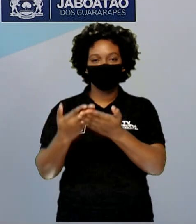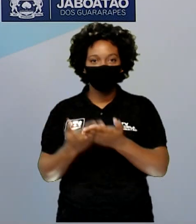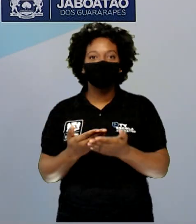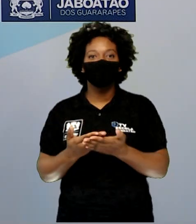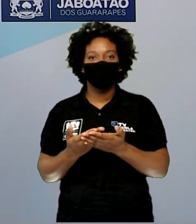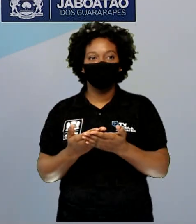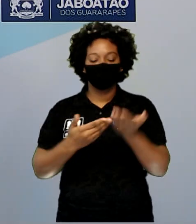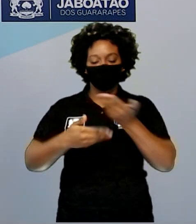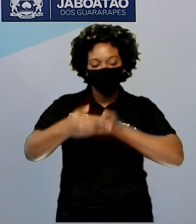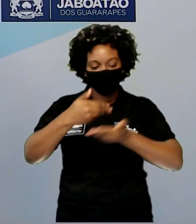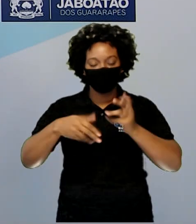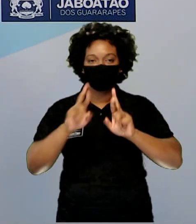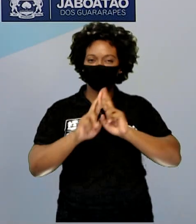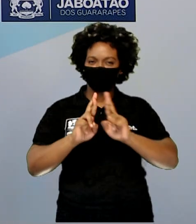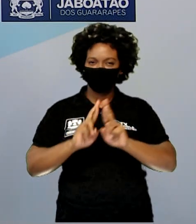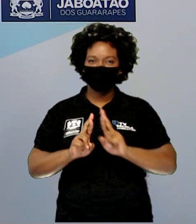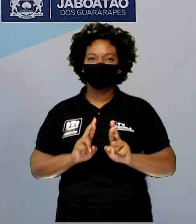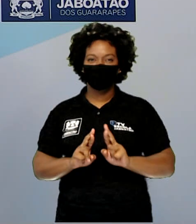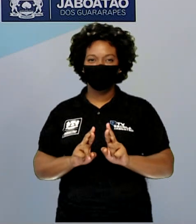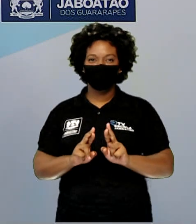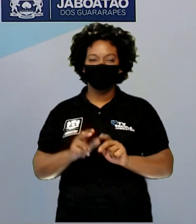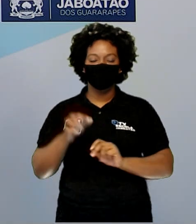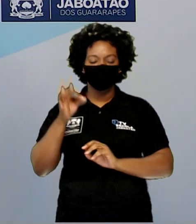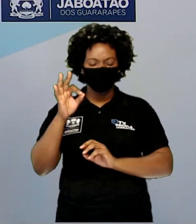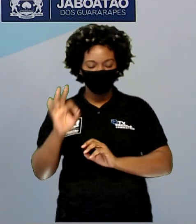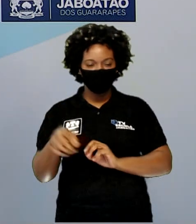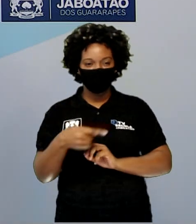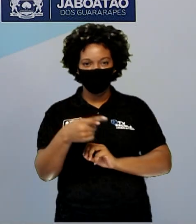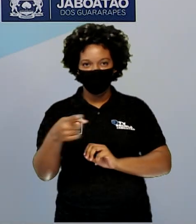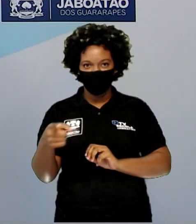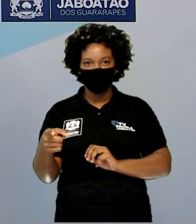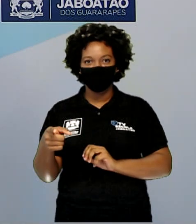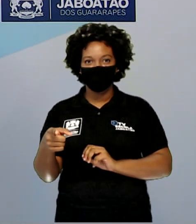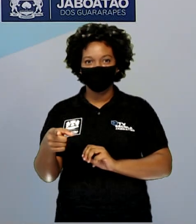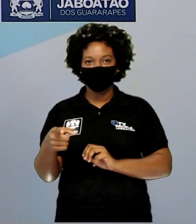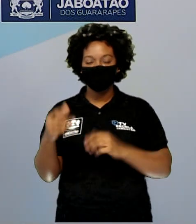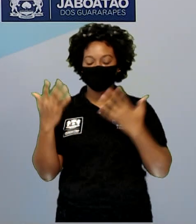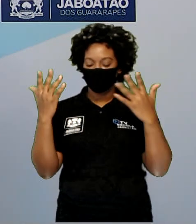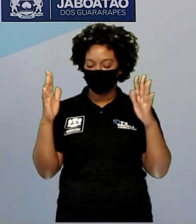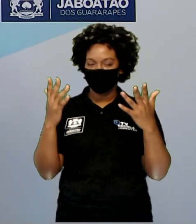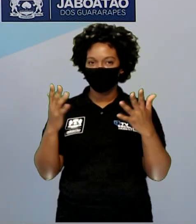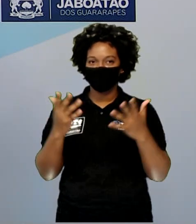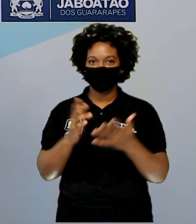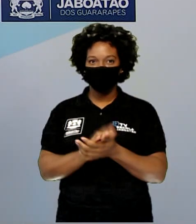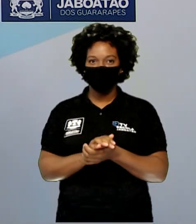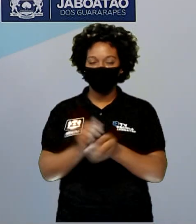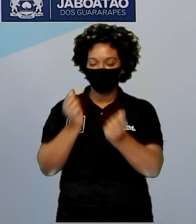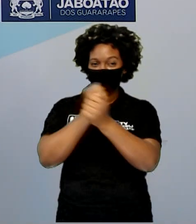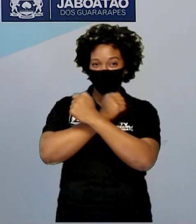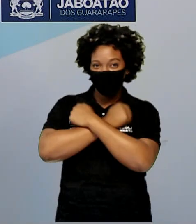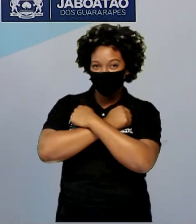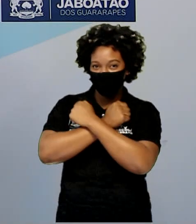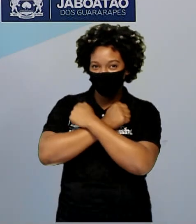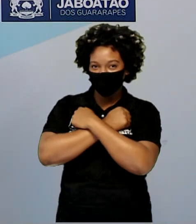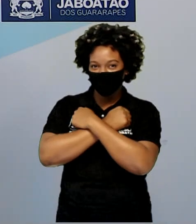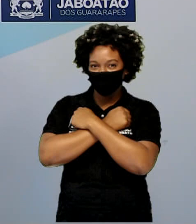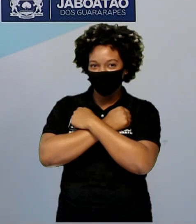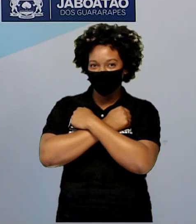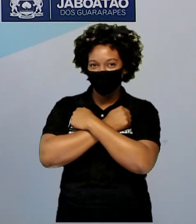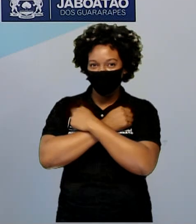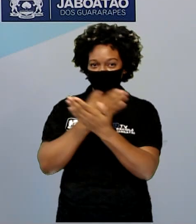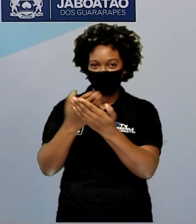vamos socializar e eu tenho certeza que vocês vão, como sempre, dar um show, tá? Um grande abraço e até